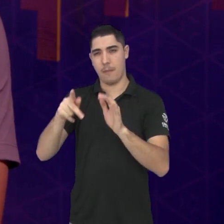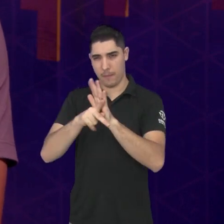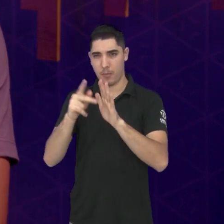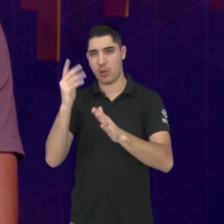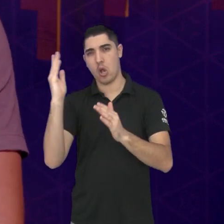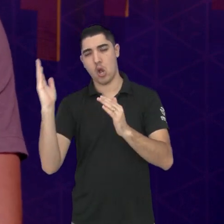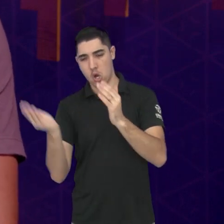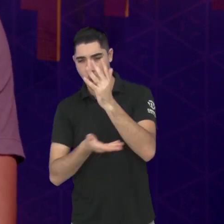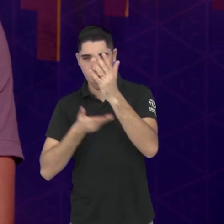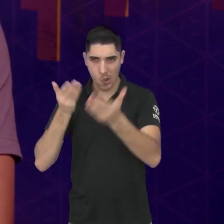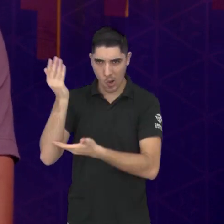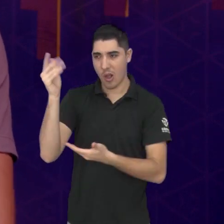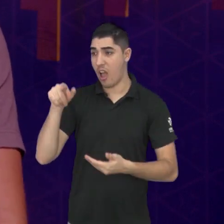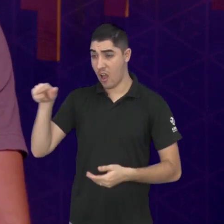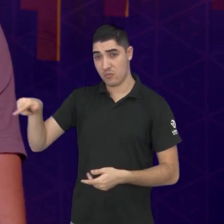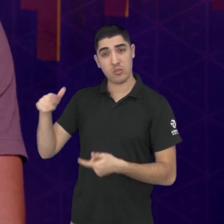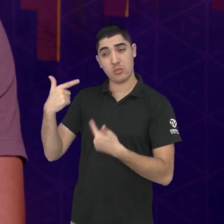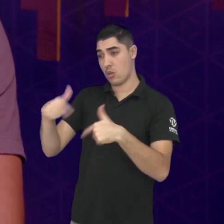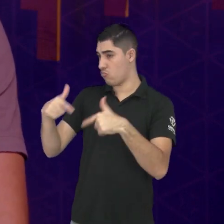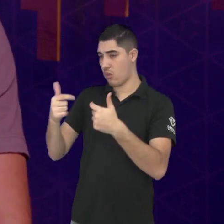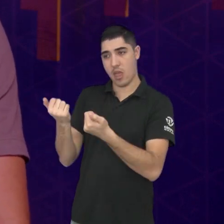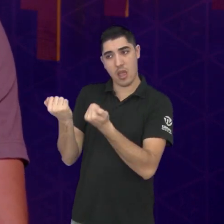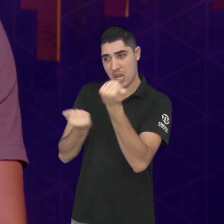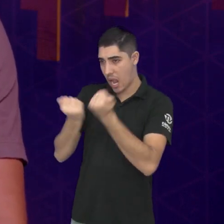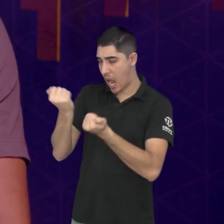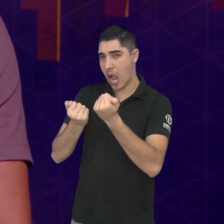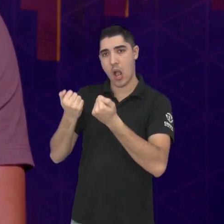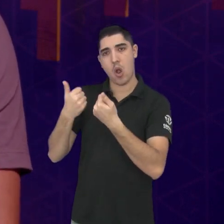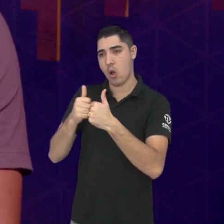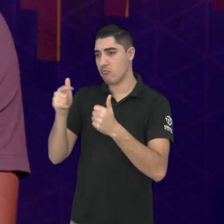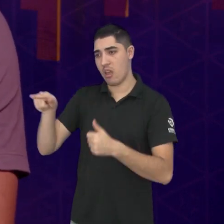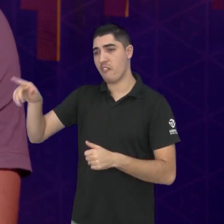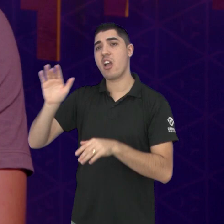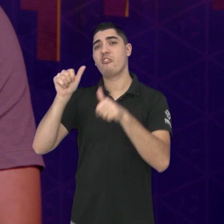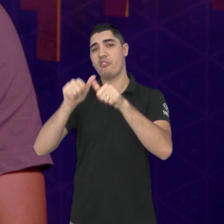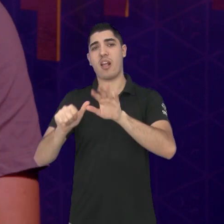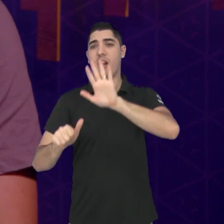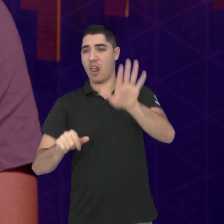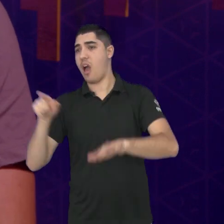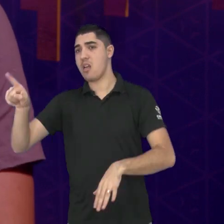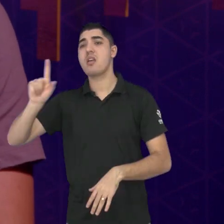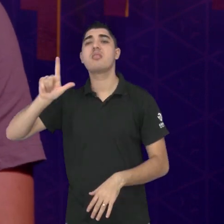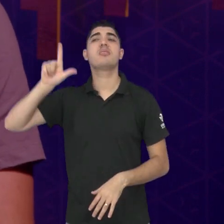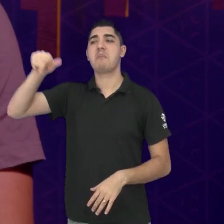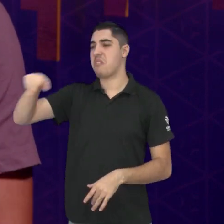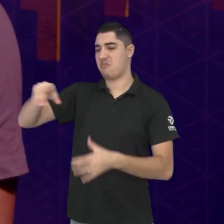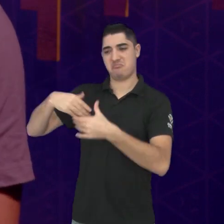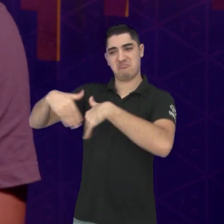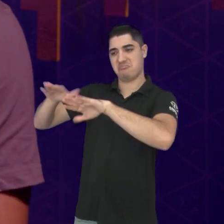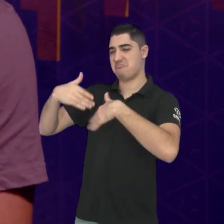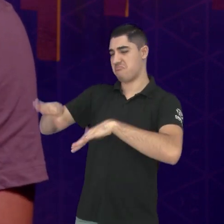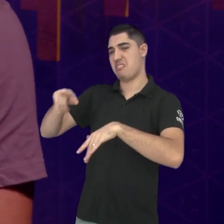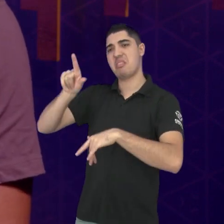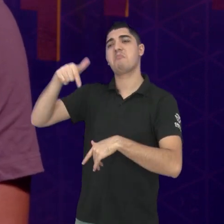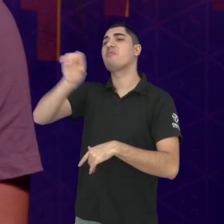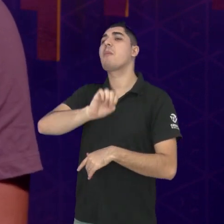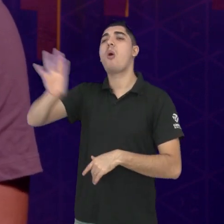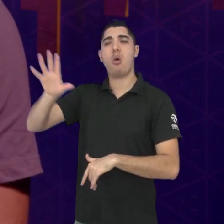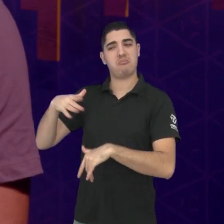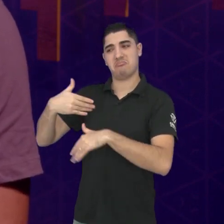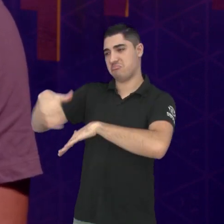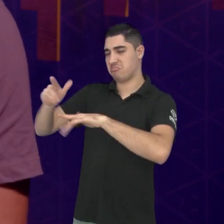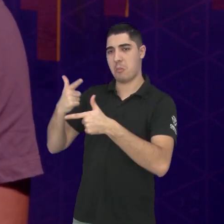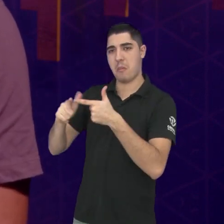não tem transporte, então você fica lá a semana inteira, depois você dá um jeito de ir embora. Então é isso também. Ou também